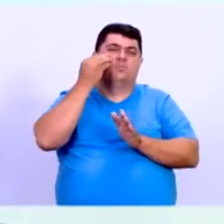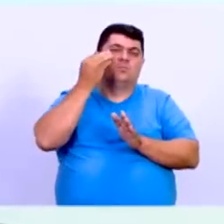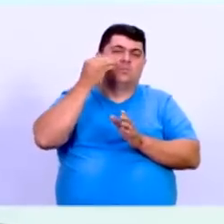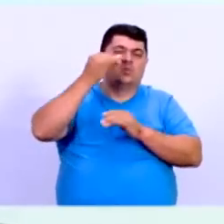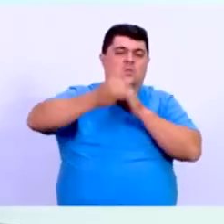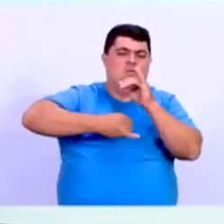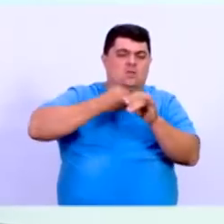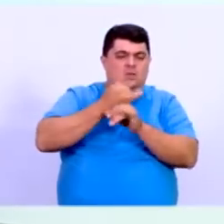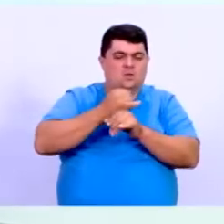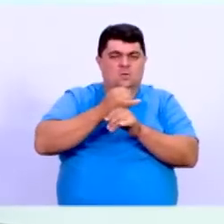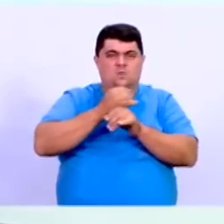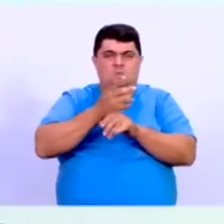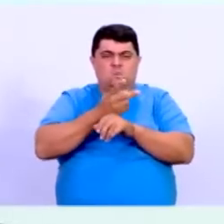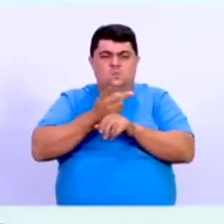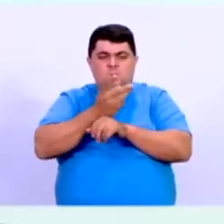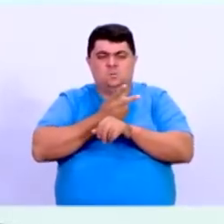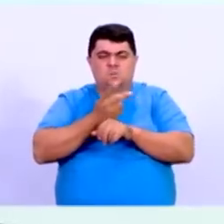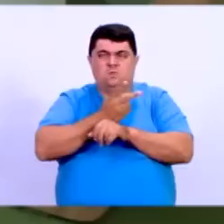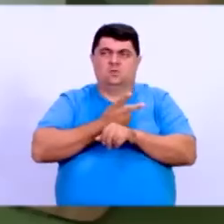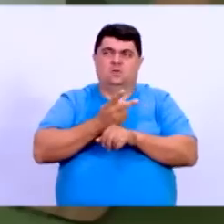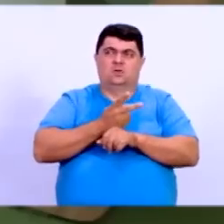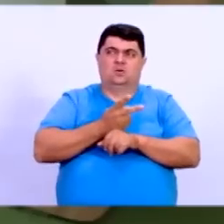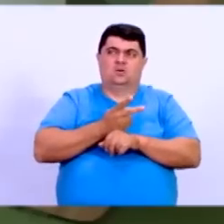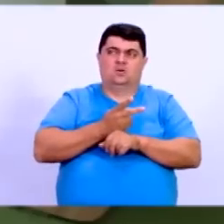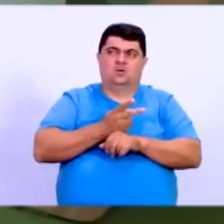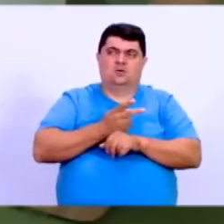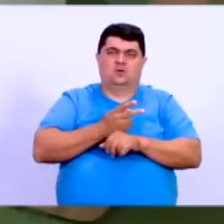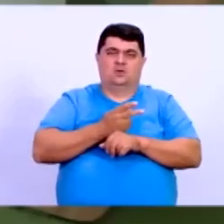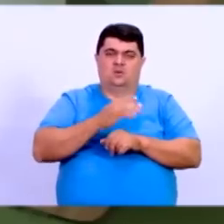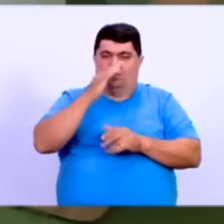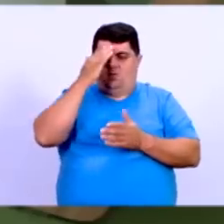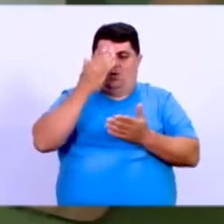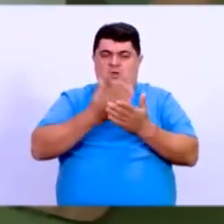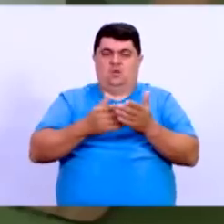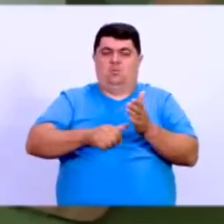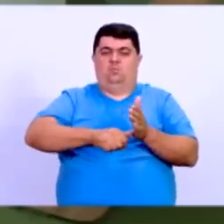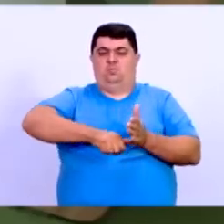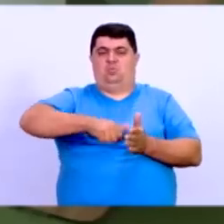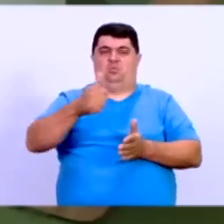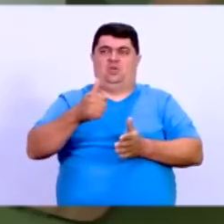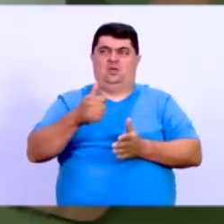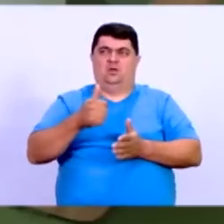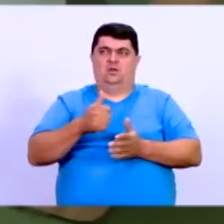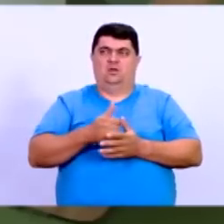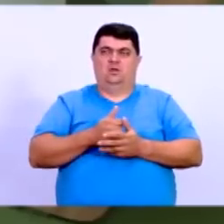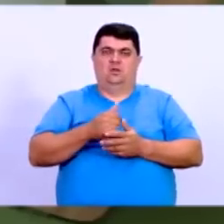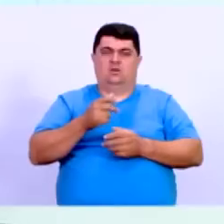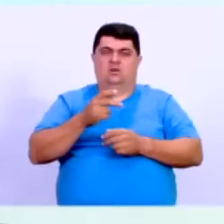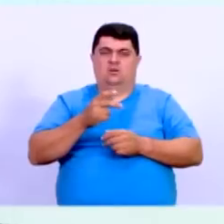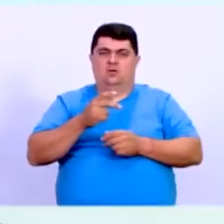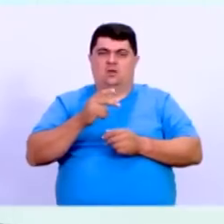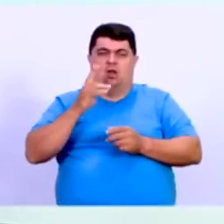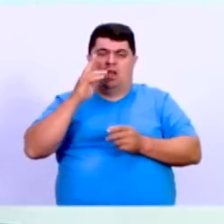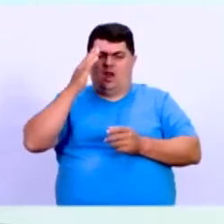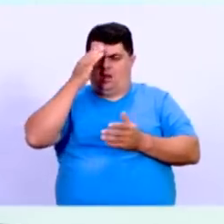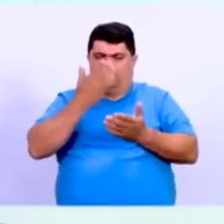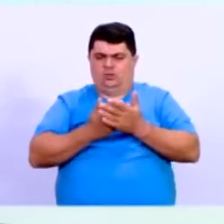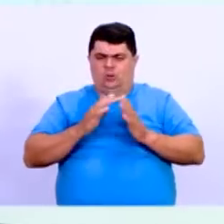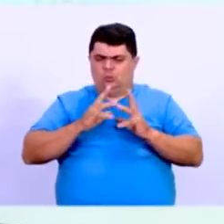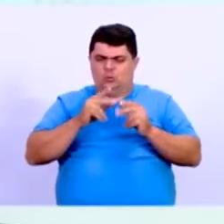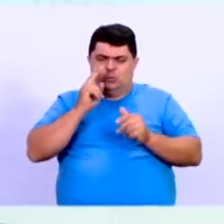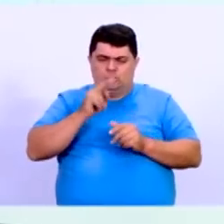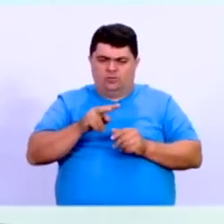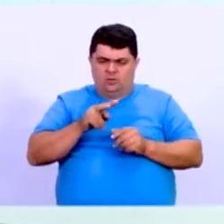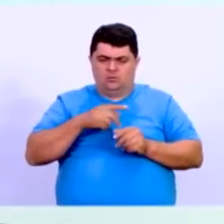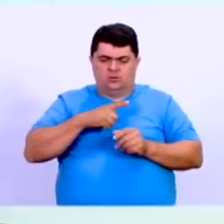você gosta, que você se identifique, né? Não acreditando na primeira fonte, né? Que tem muita coisa errada. Né? Vigilância epistêmica, né, professor? Não acreditar em tudo que você está lendo na internet, ele tem que